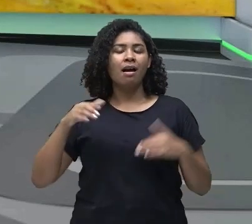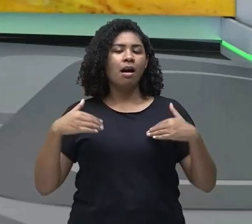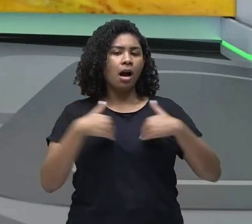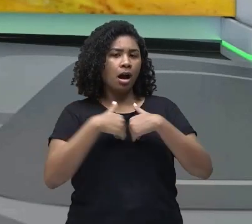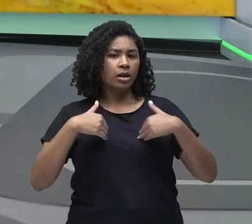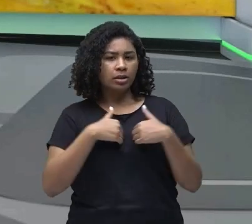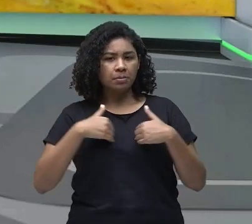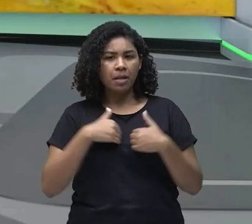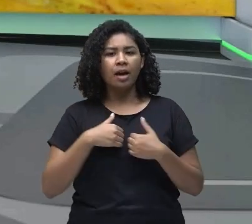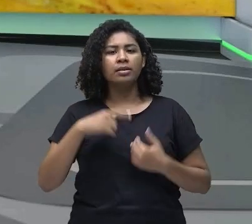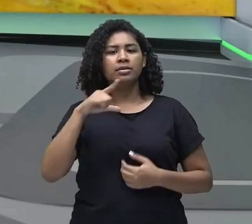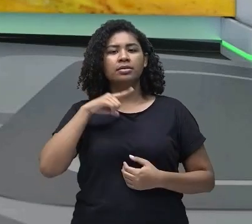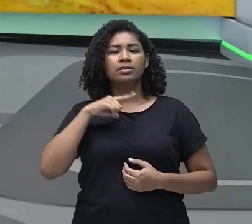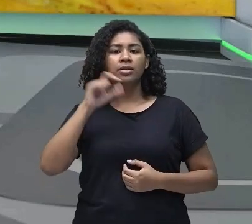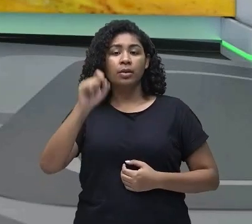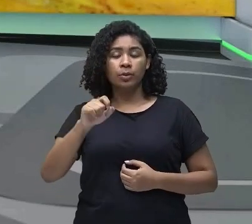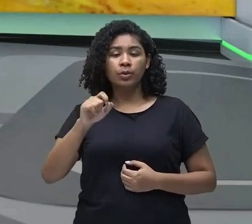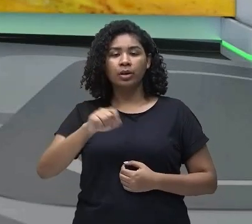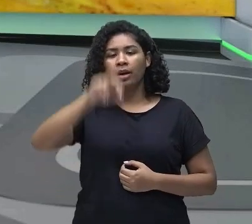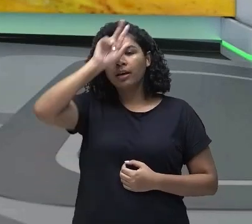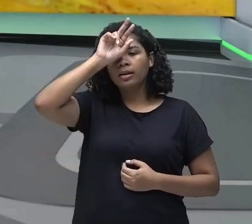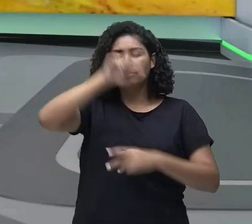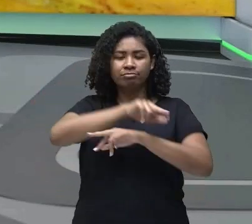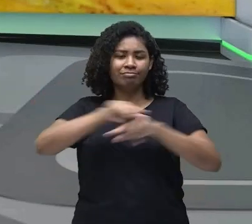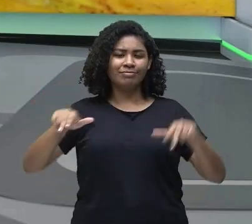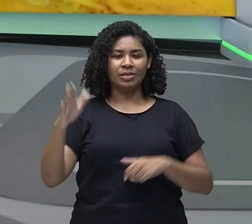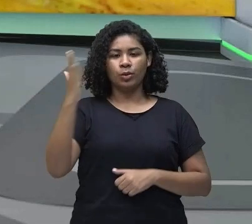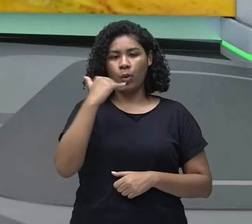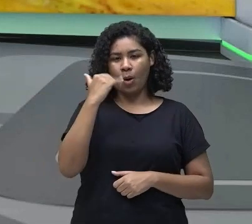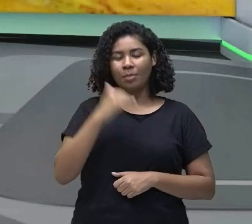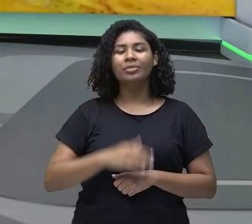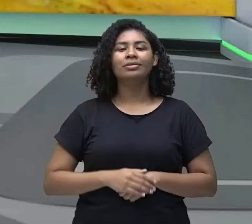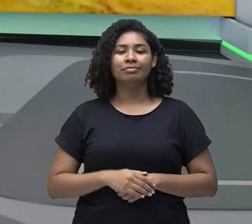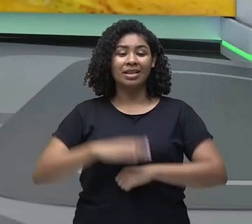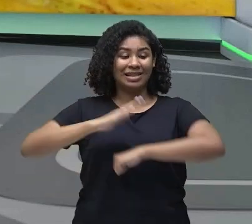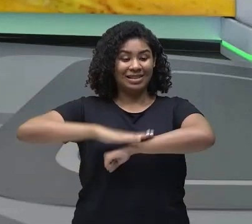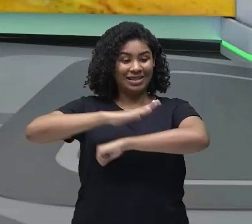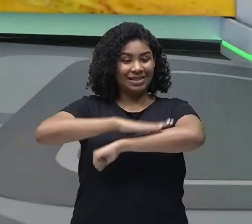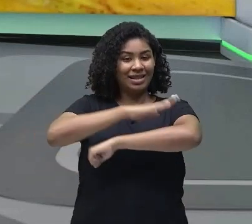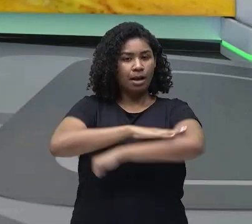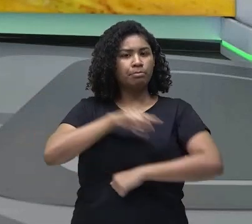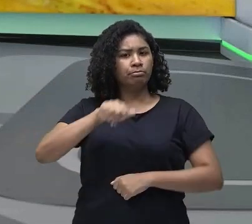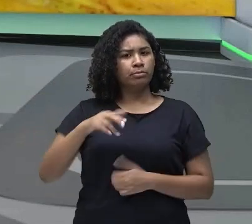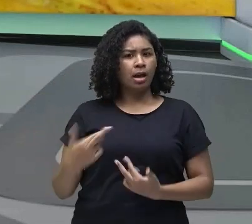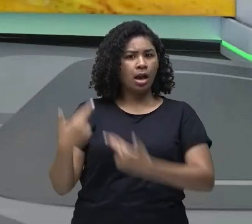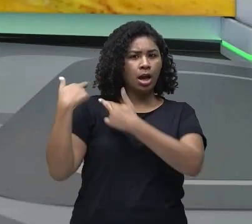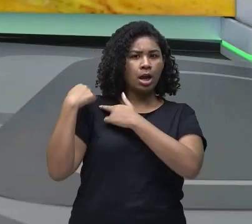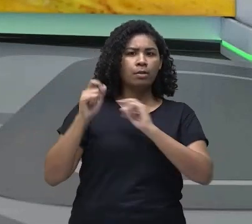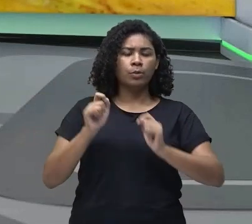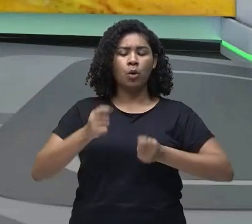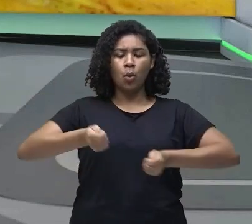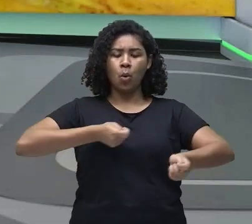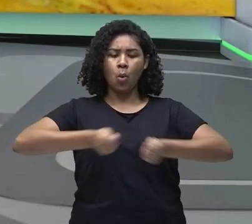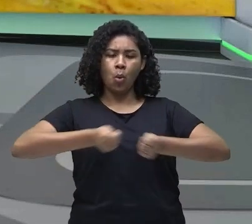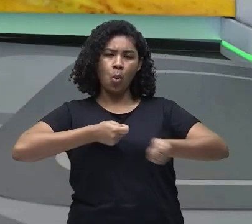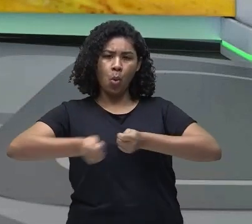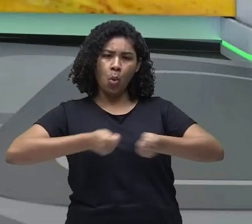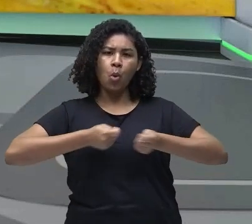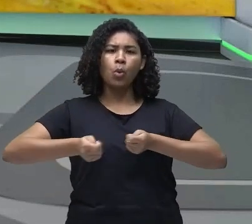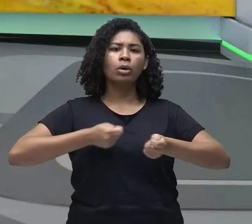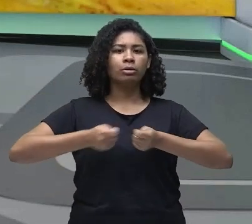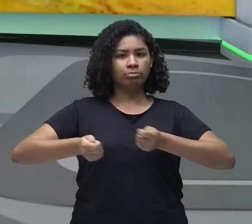de insetos. O sapo é um exemplo, além de ser responsável aí pelo equilíbrio de